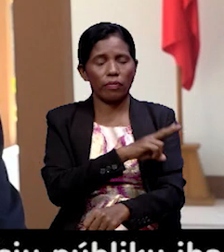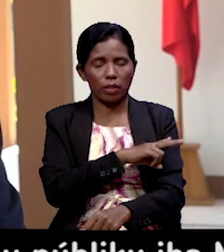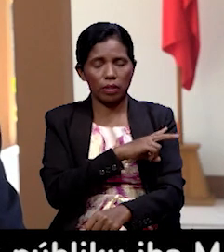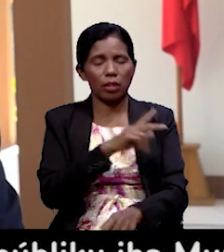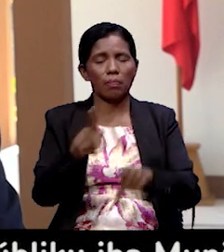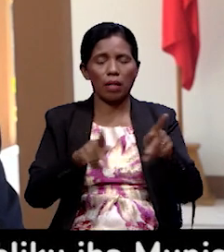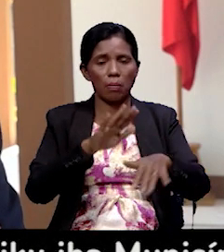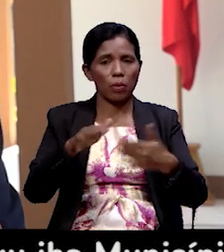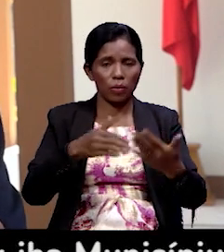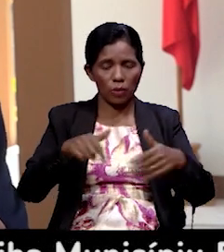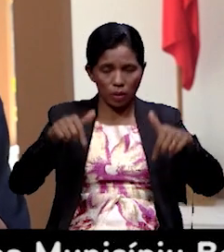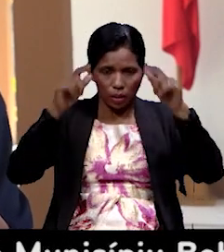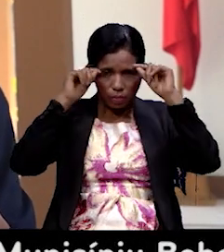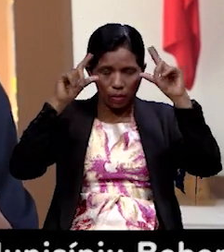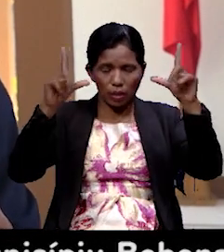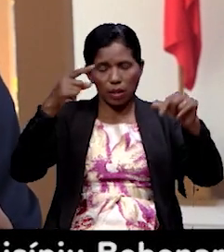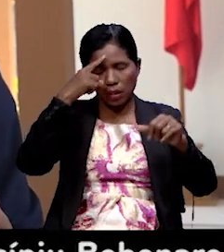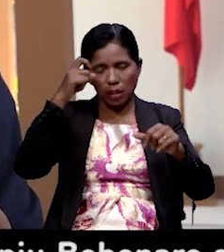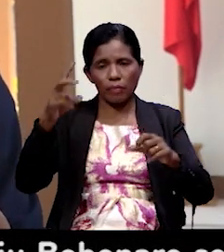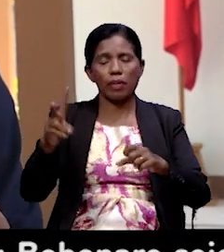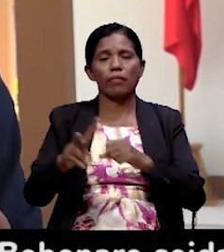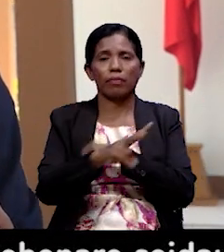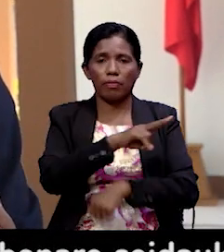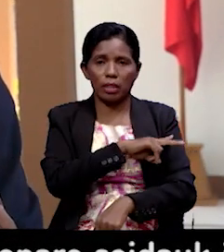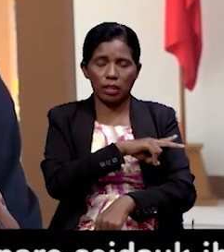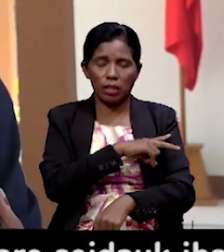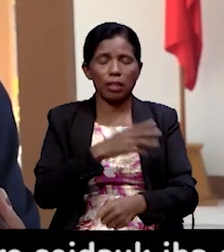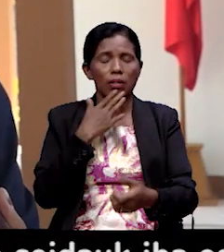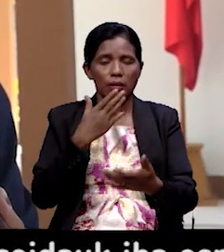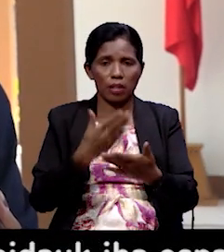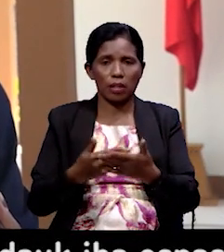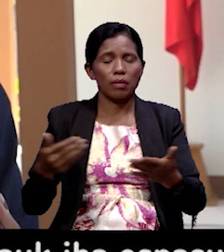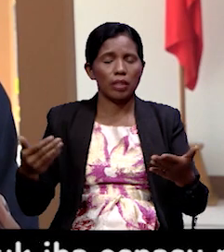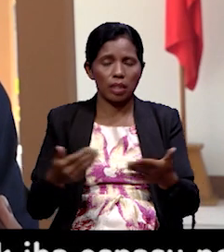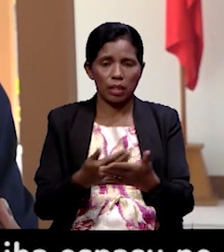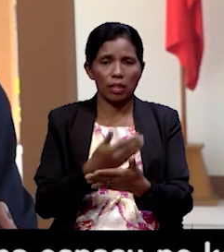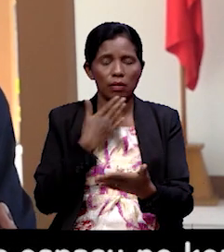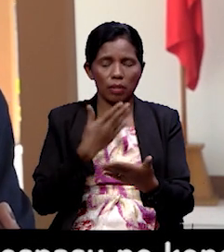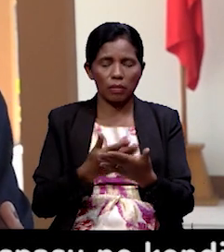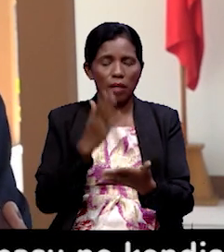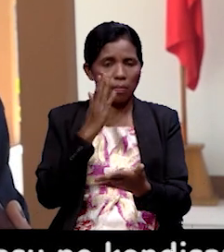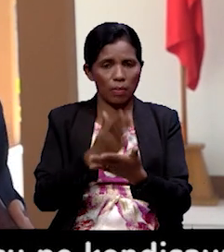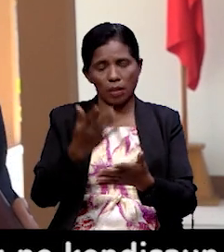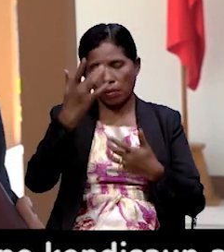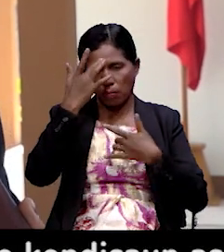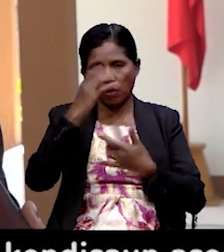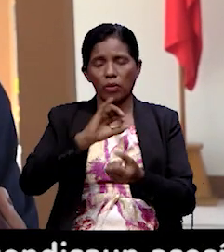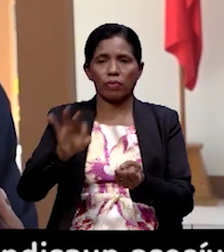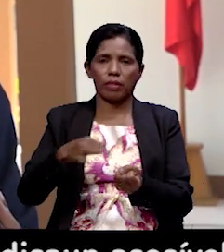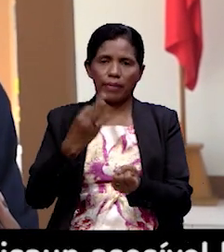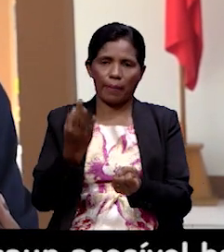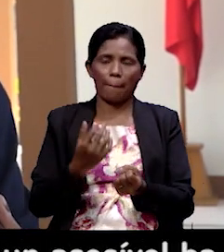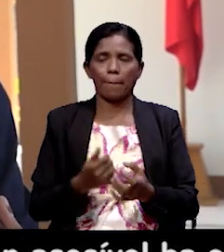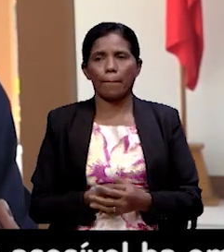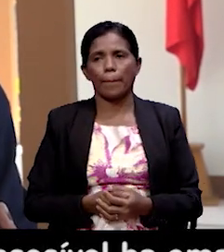população de Timor-Leste. Também a vacina considera instrumento fundamental para o combate à COVID-19. And